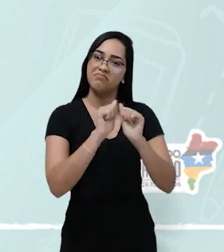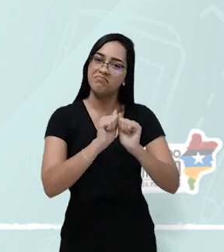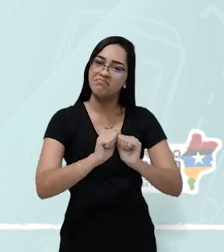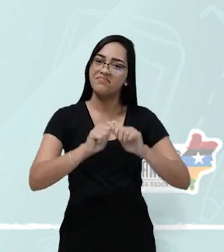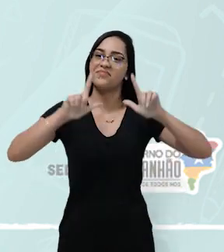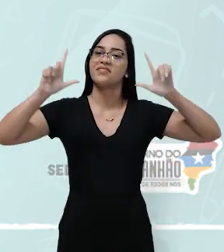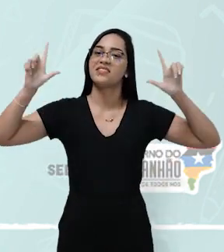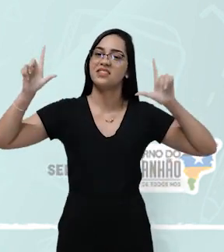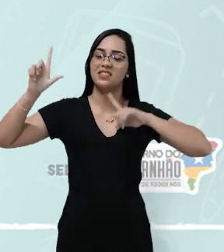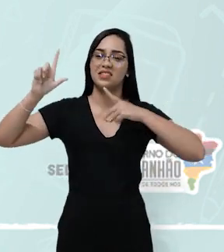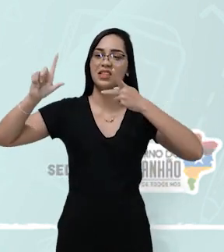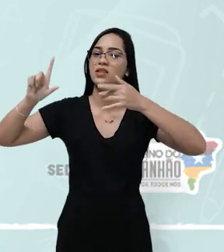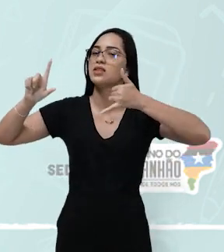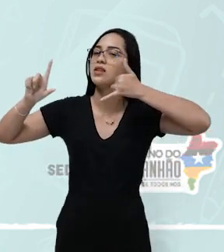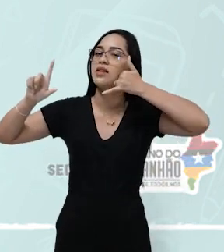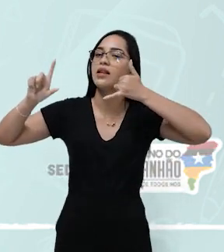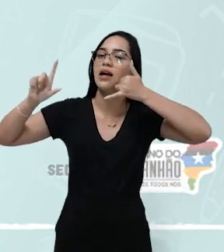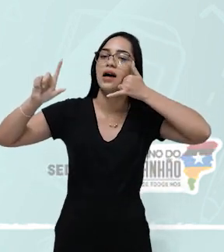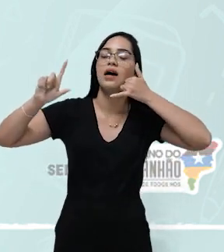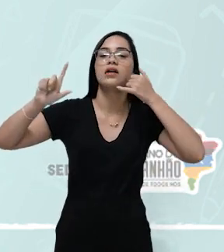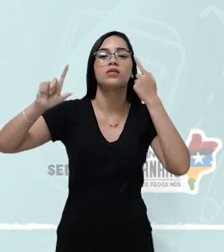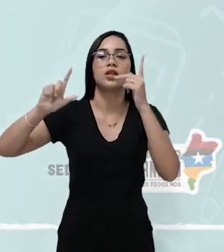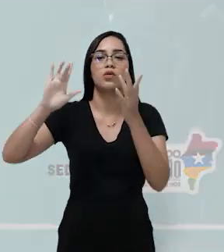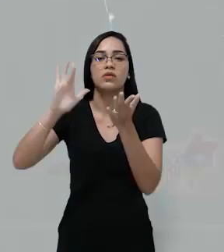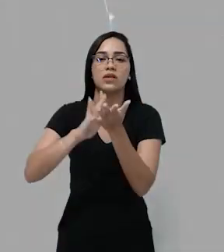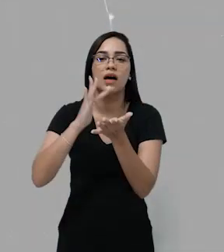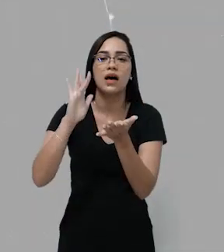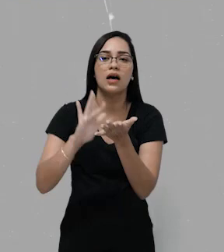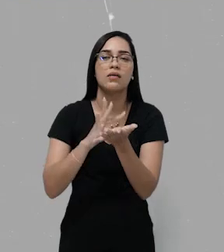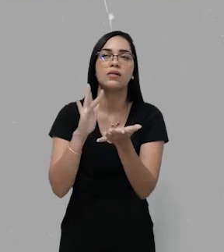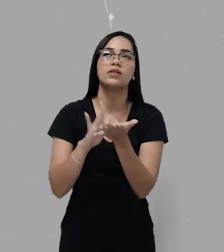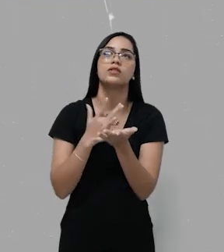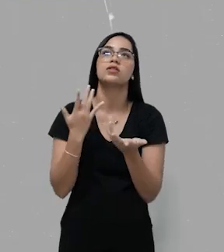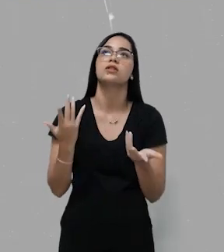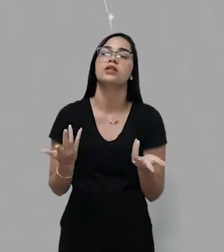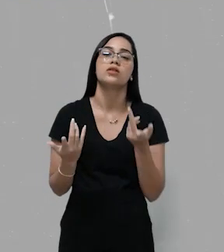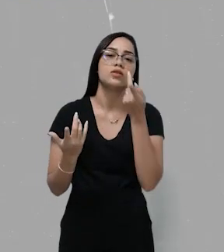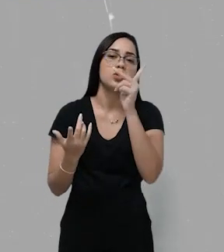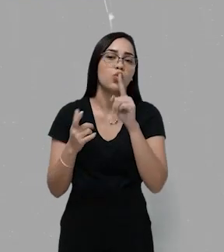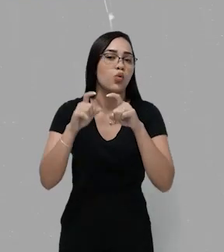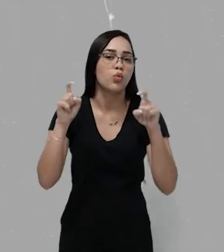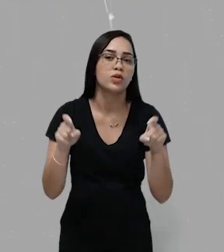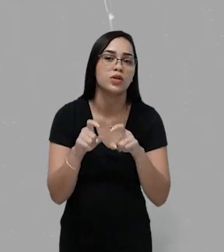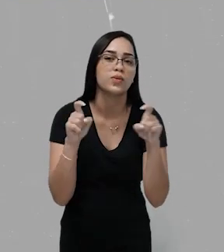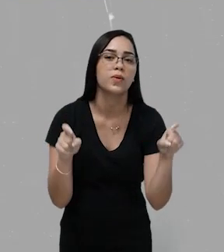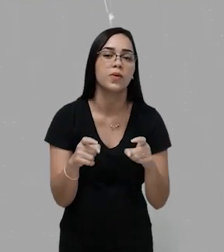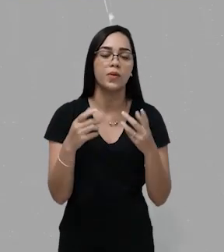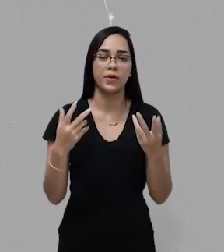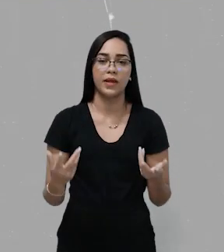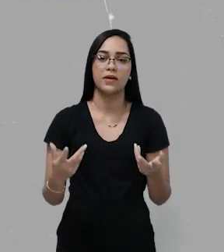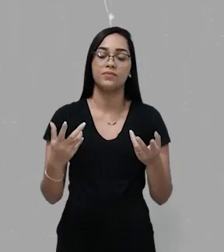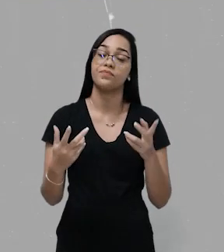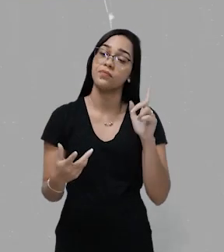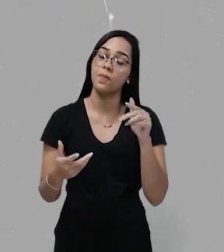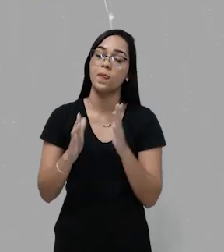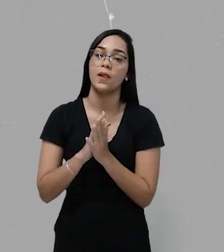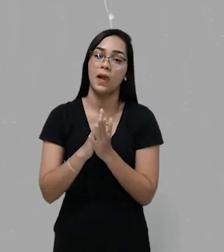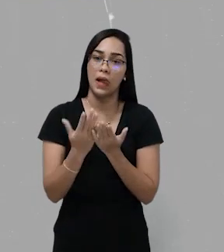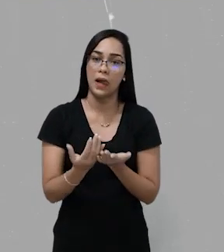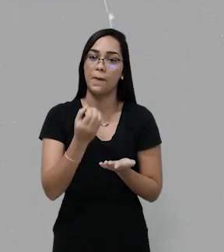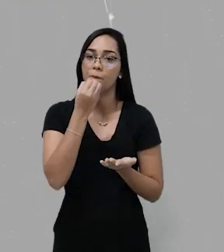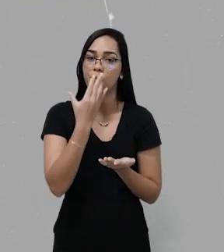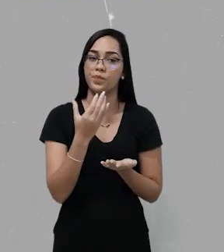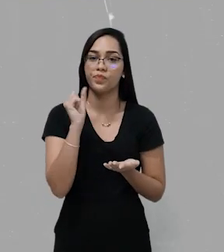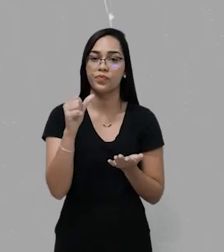na tela do seu smartphone, do seu tablet, do seu computador, tá? E aí um livro aberto,